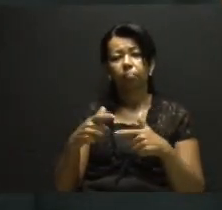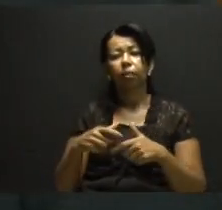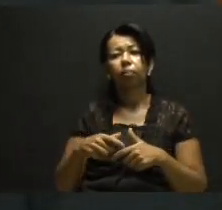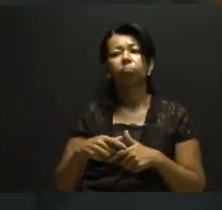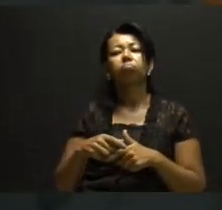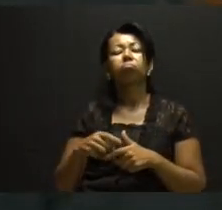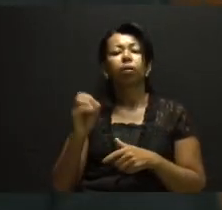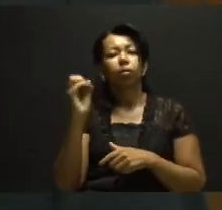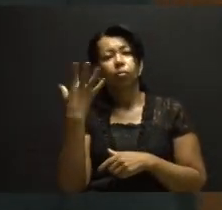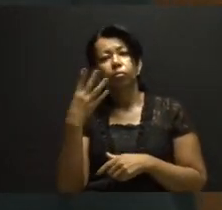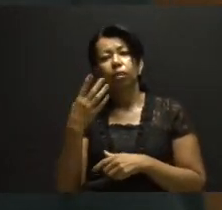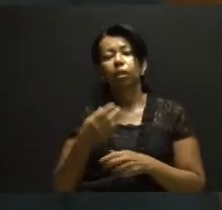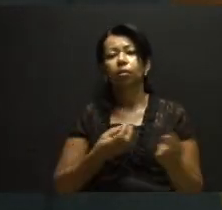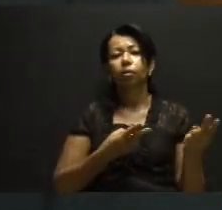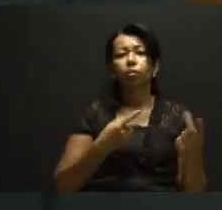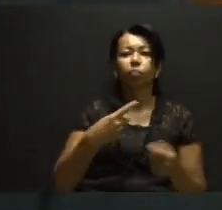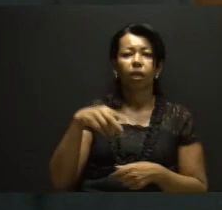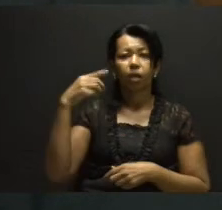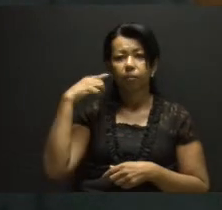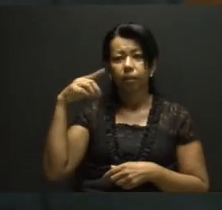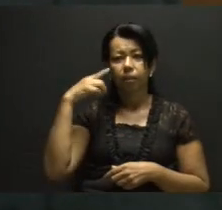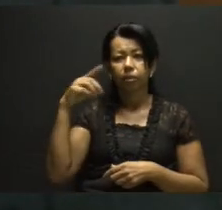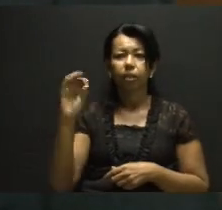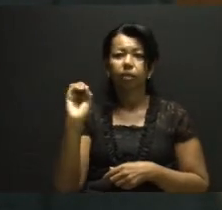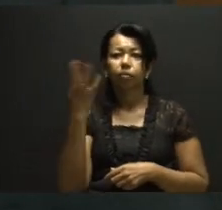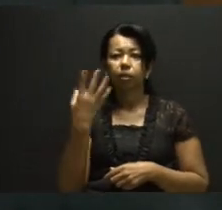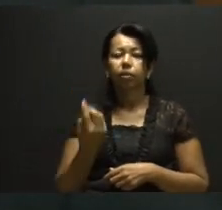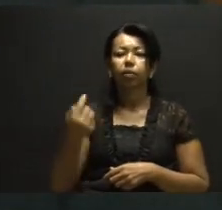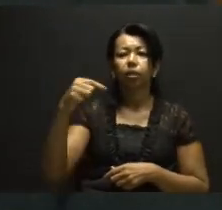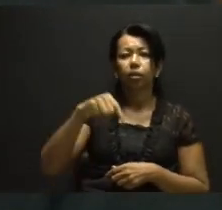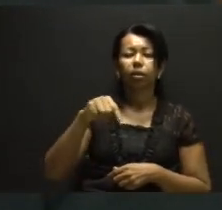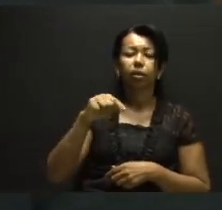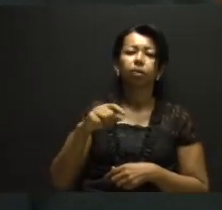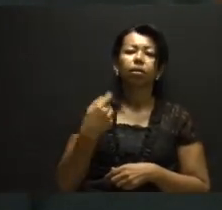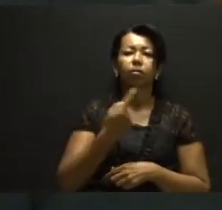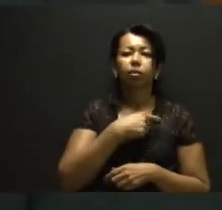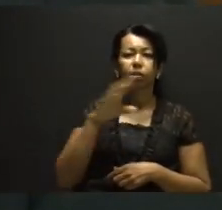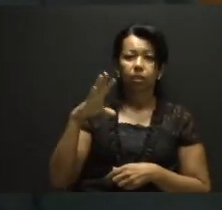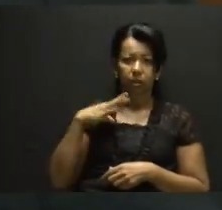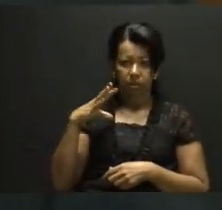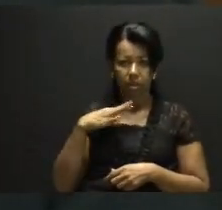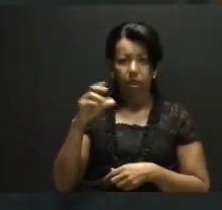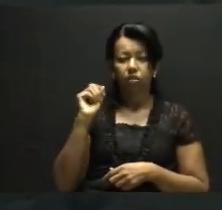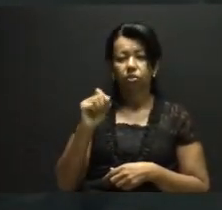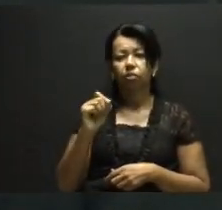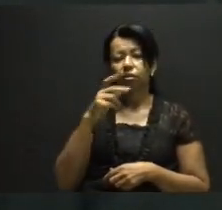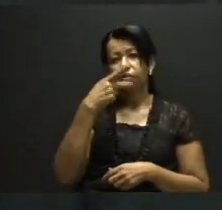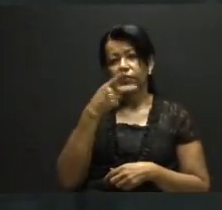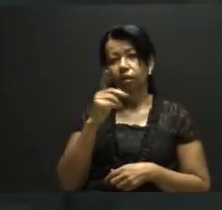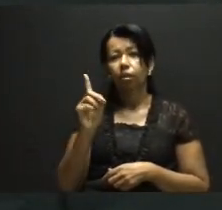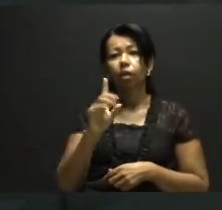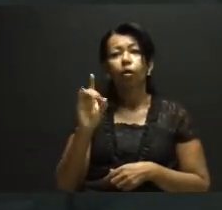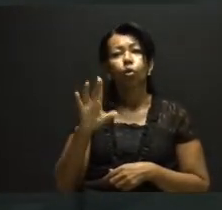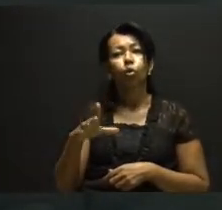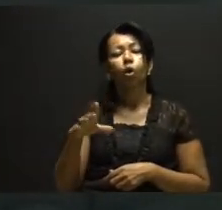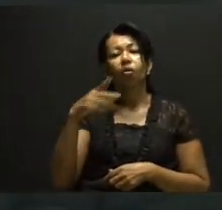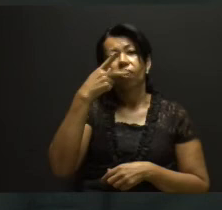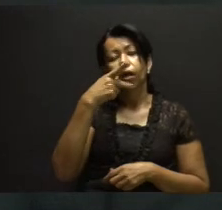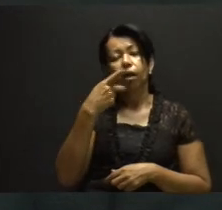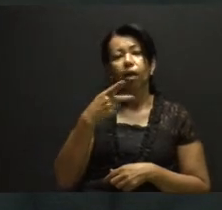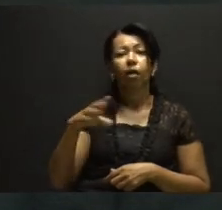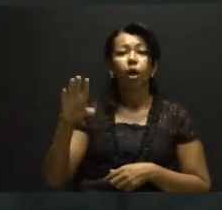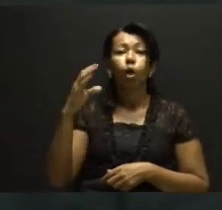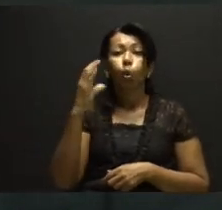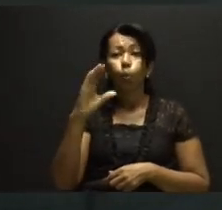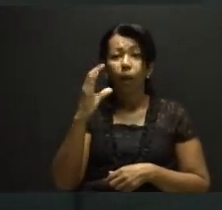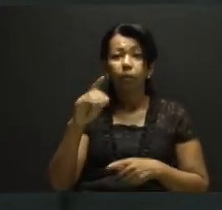precedentes que aconteceu no estado de minas gerais possa acontecer aqui em nossa região equipe fala e afirma não vai só tratar sobre a questão de